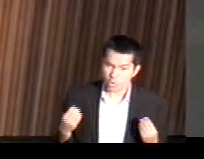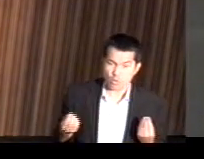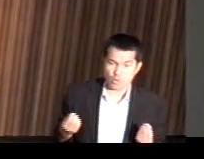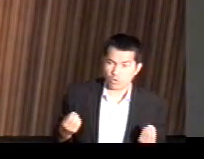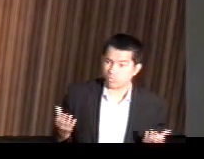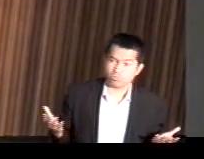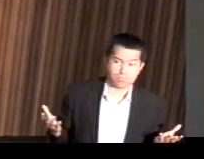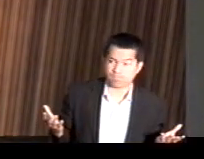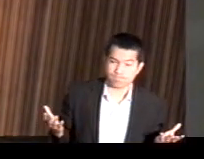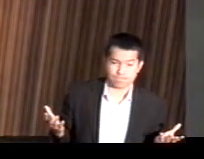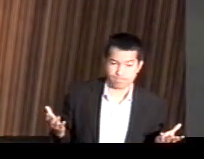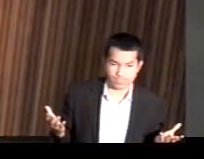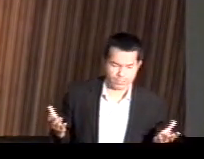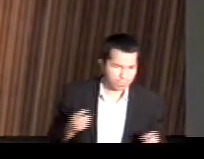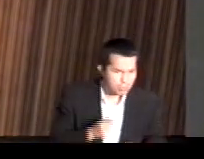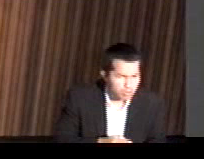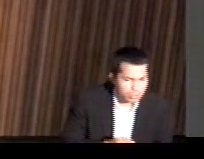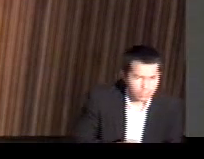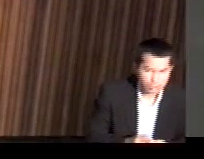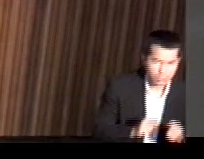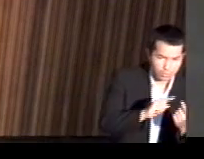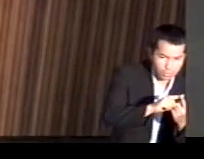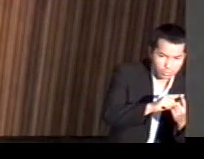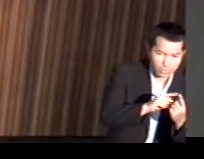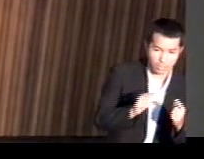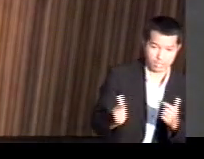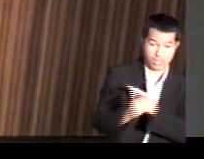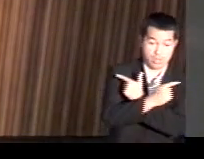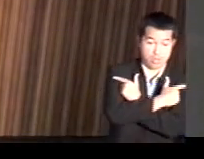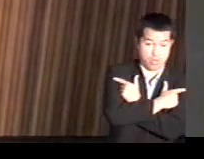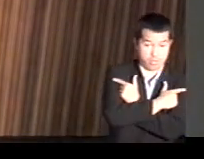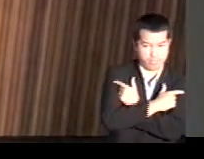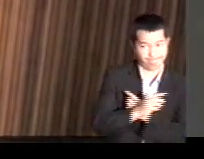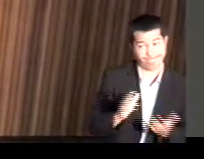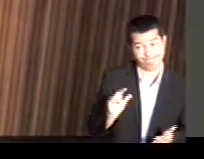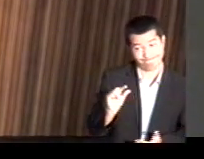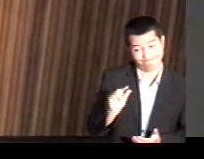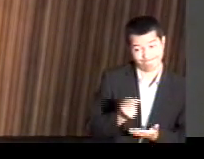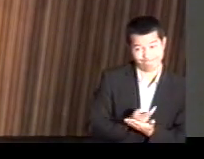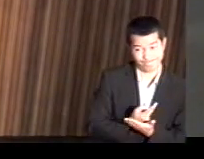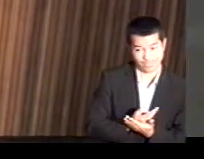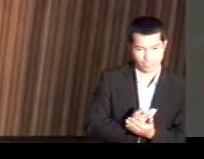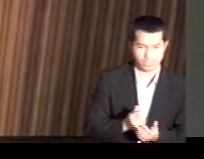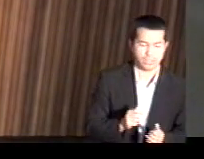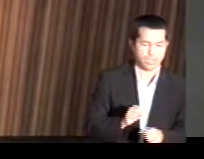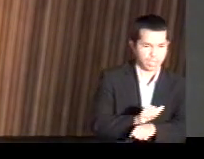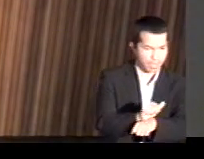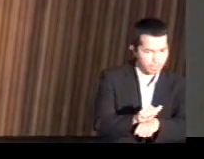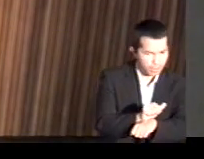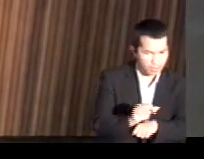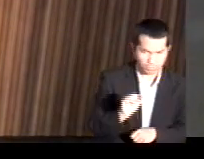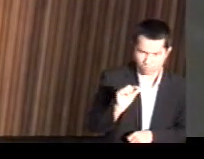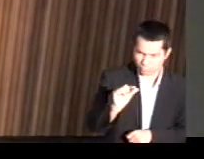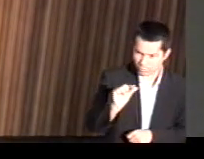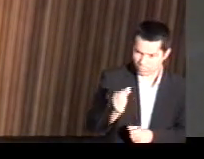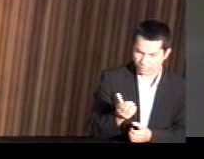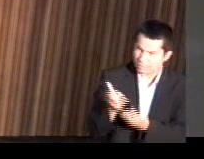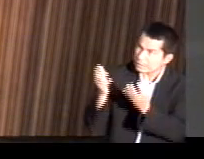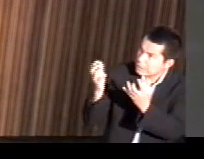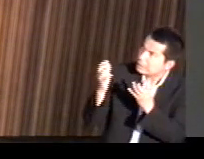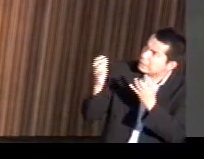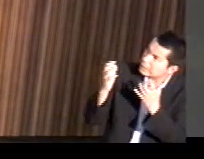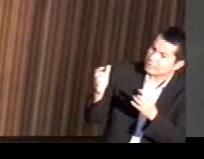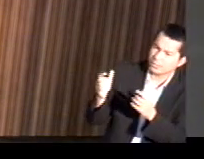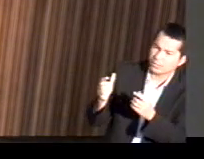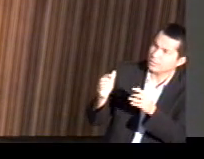janela da história na perspectiva de Melquisedeque. E a primeira coisa que nós precisamos